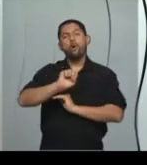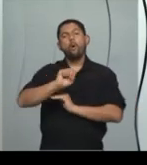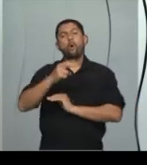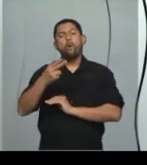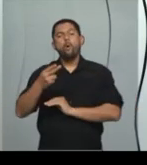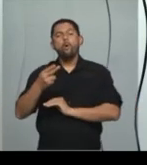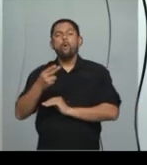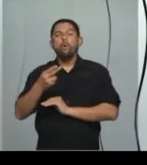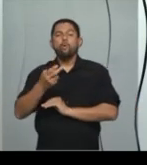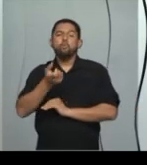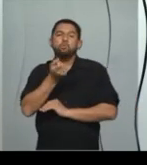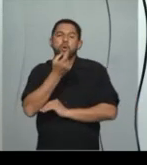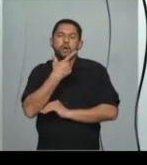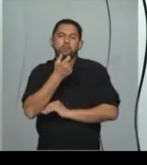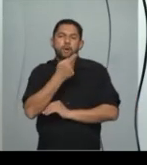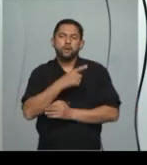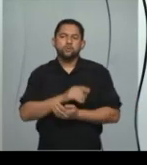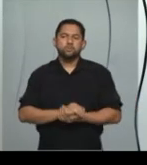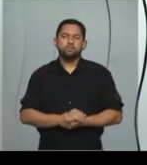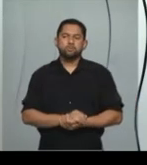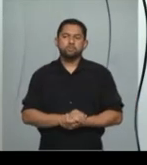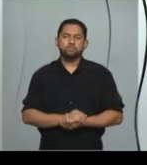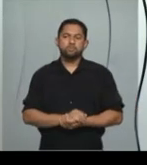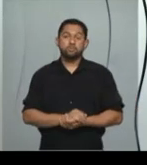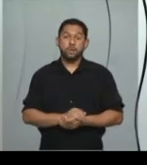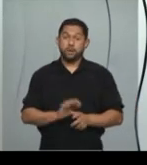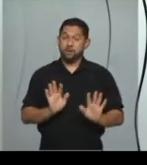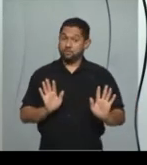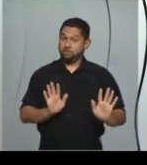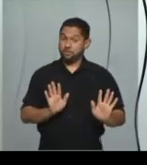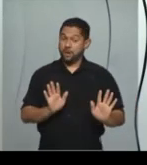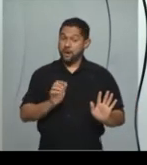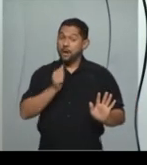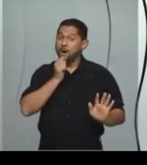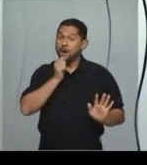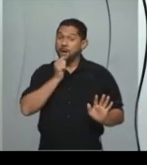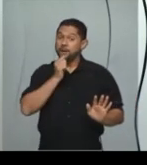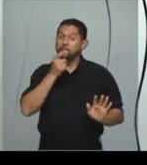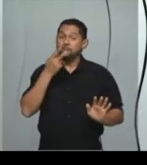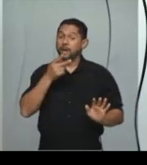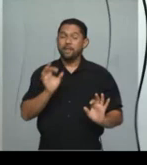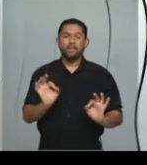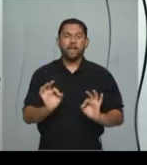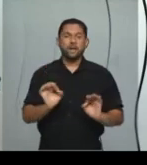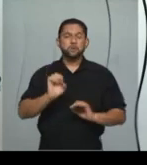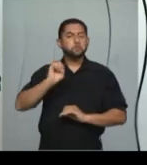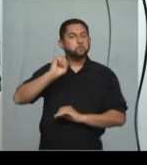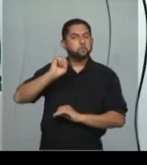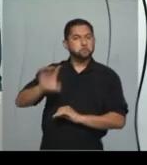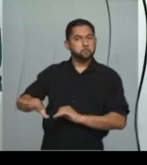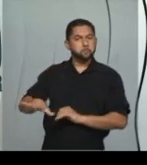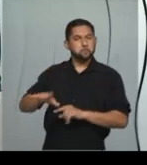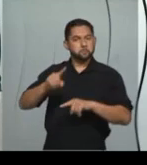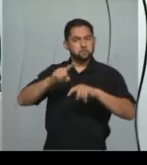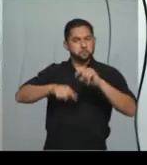remédio. Sem entrar ainda na questão de descarte, hein? Vamos dar sequência, então?